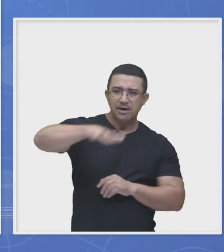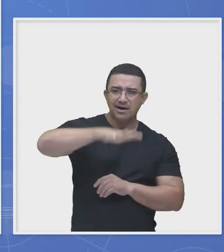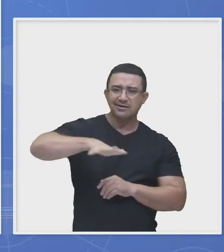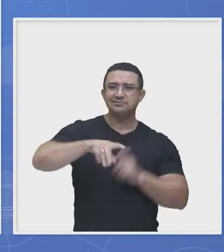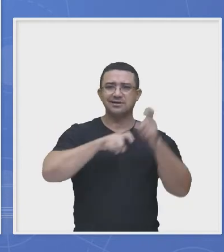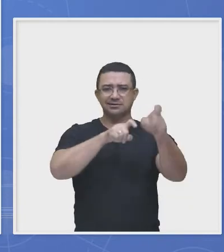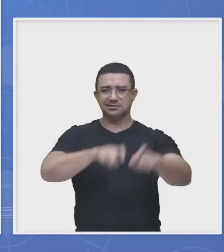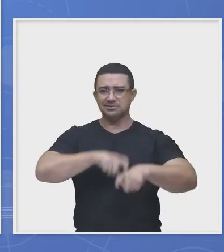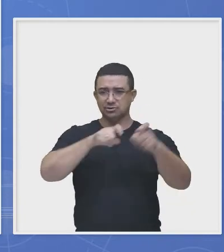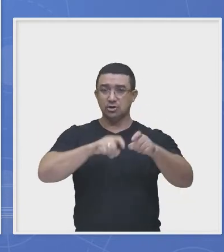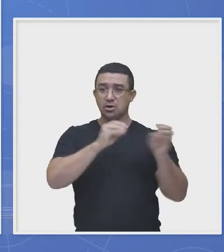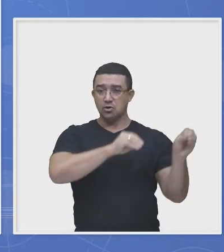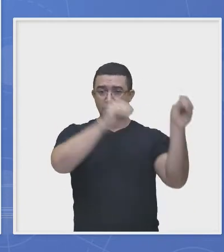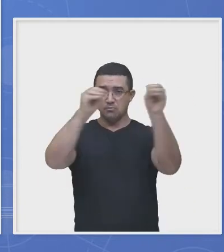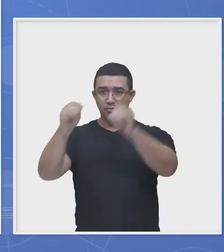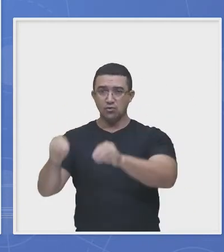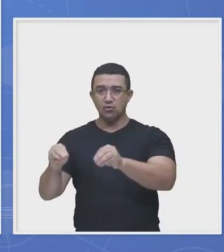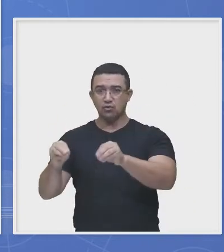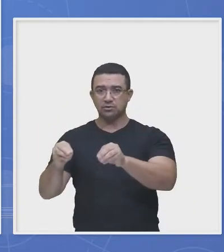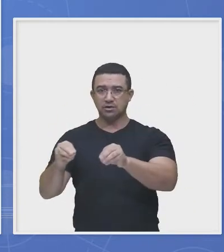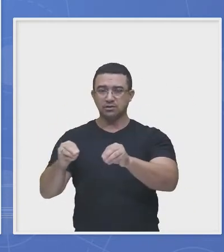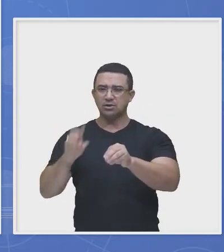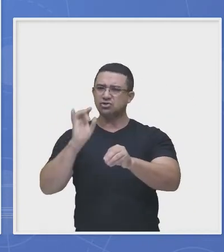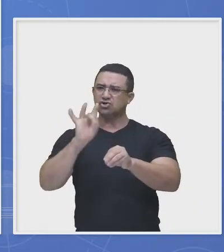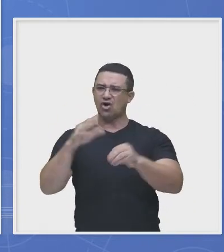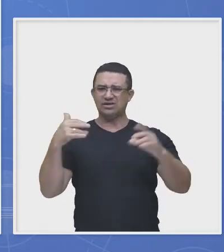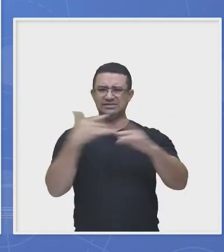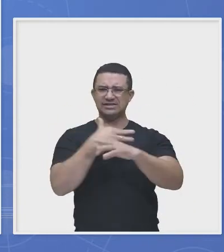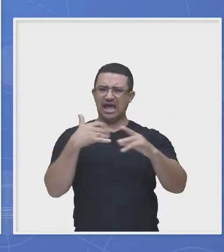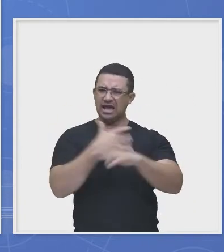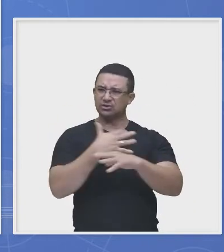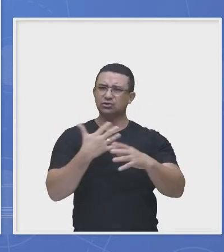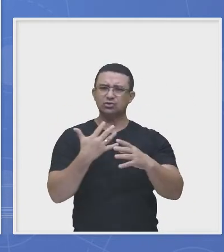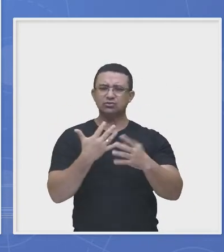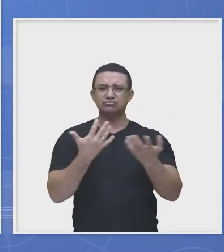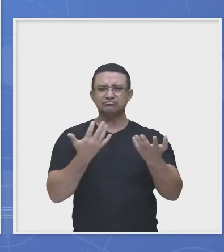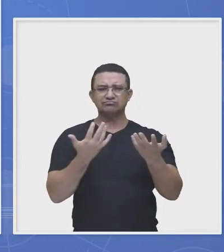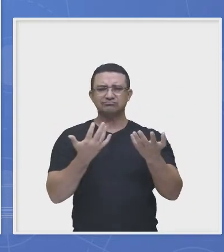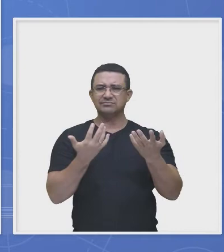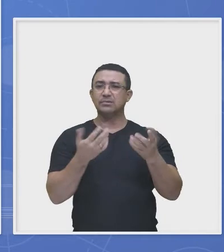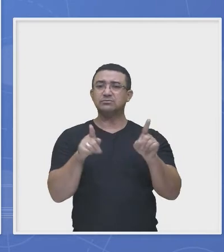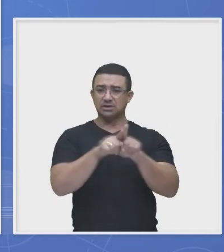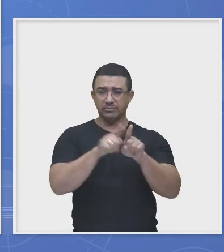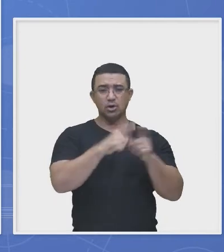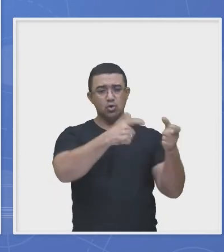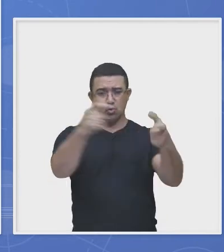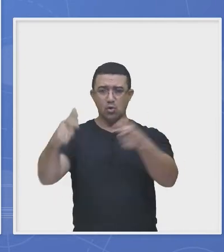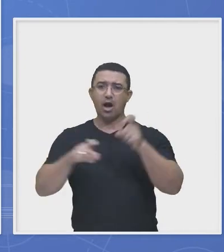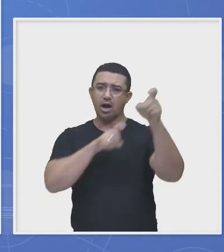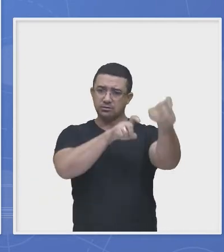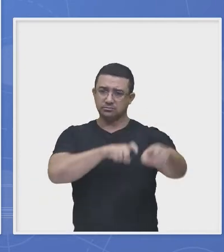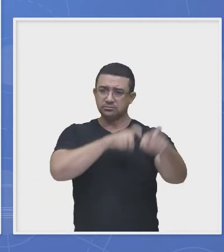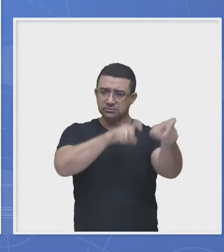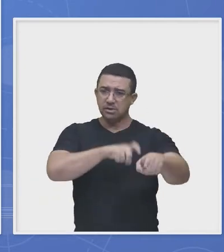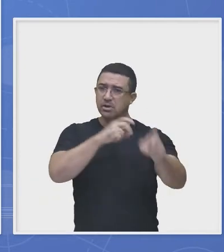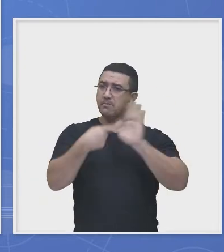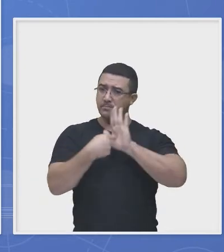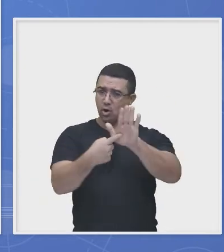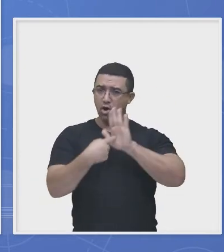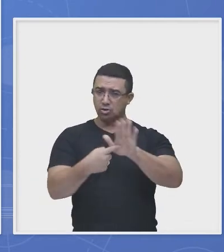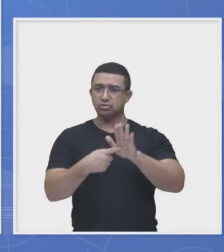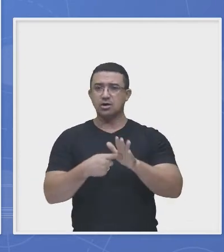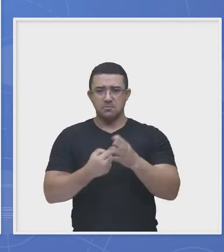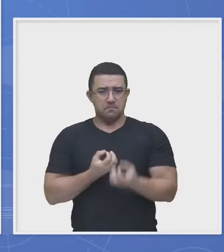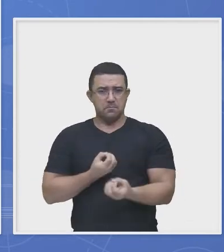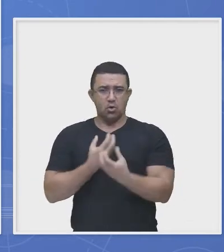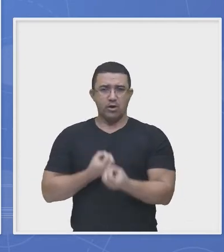centros urbanos, então nós não vamos ter mais essa ideia dos centros urbanos, mas vamos ter regiões rurais, como o Vale do Paraíba, que foi retratado por